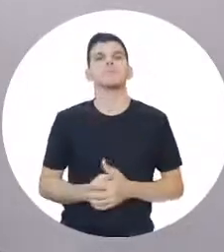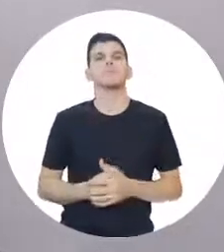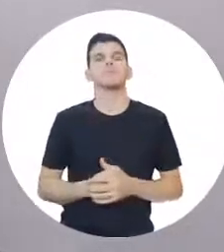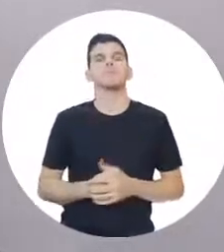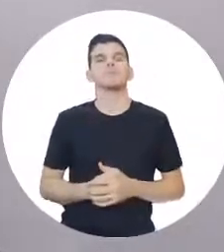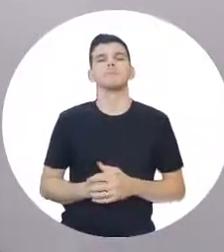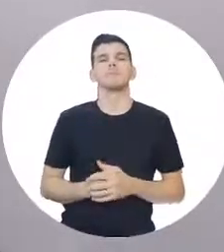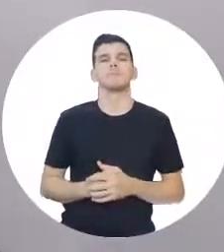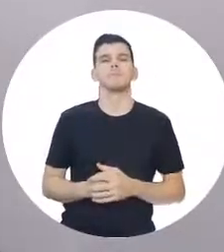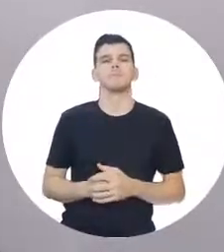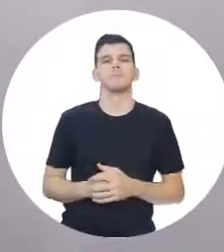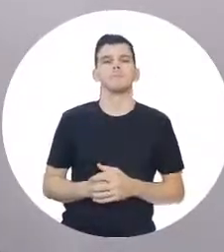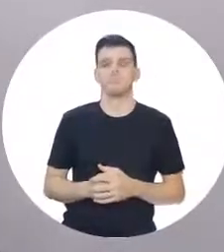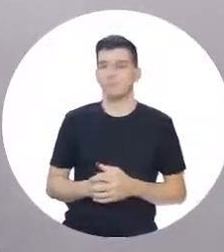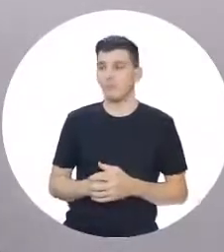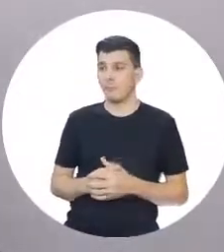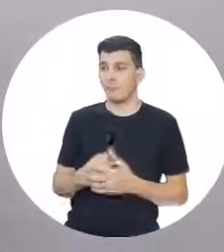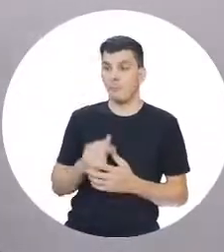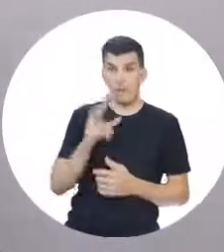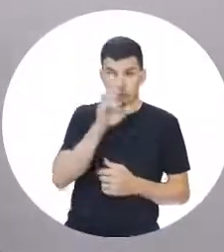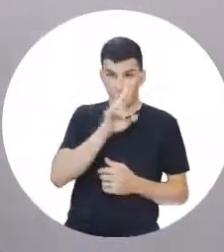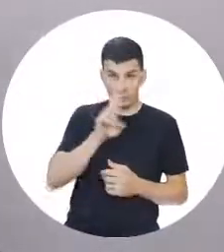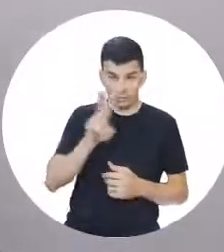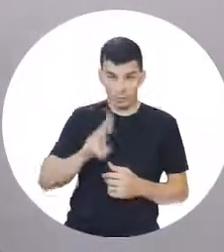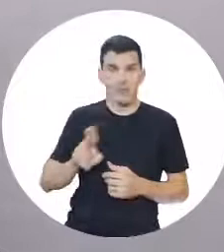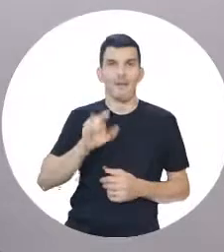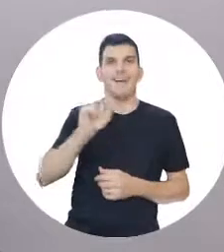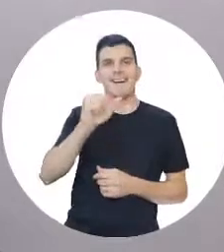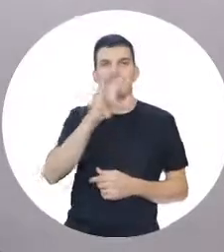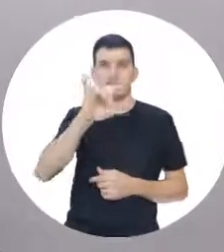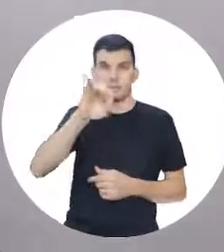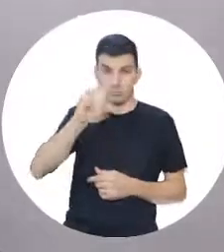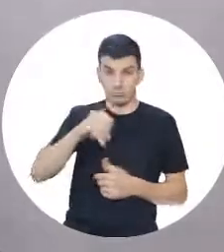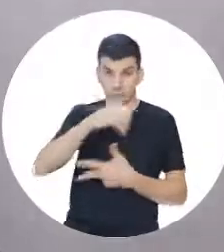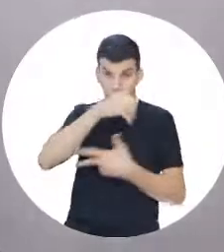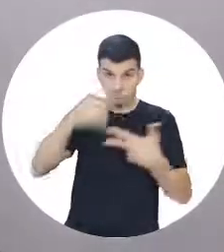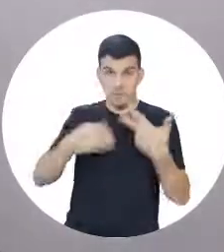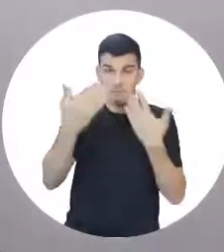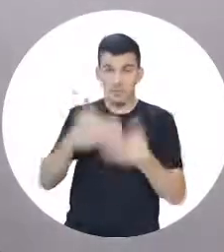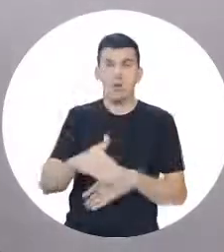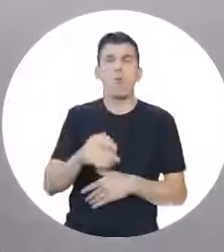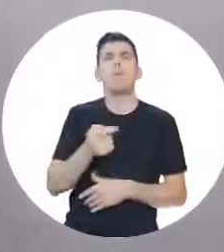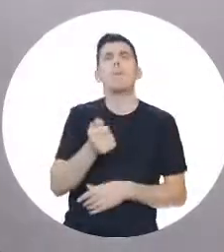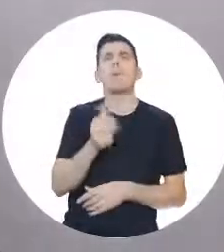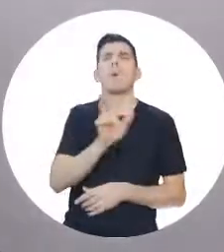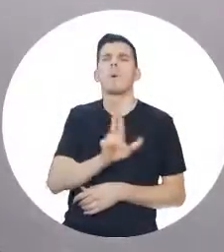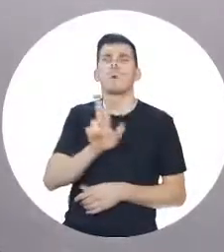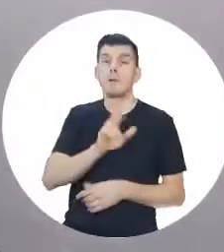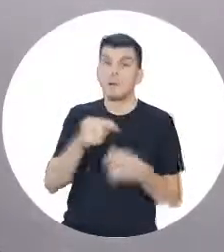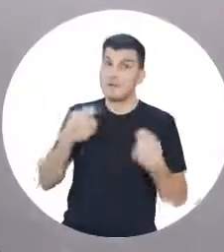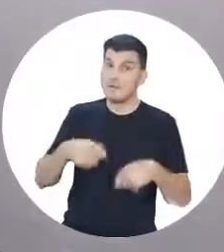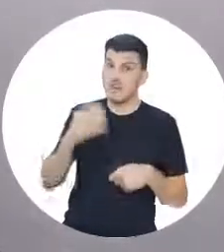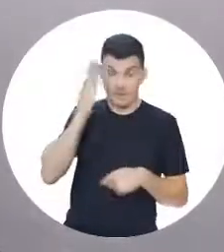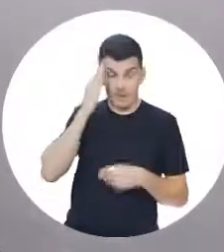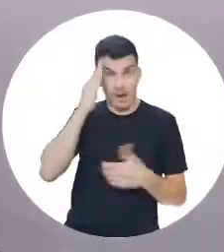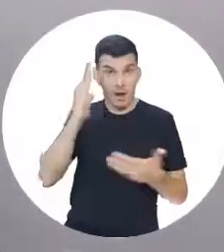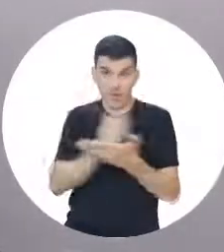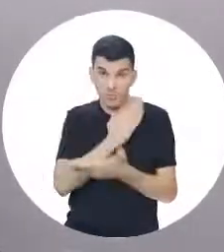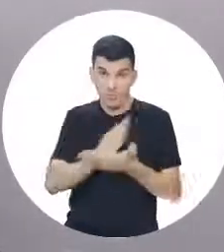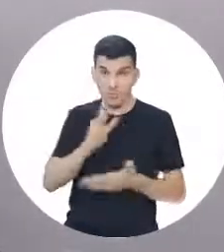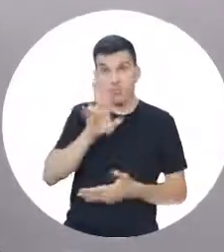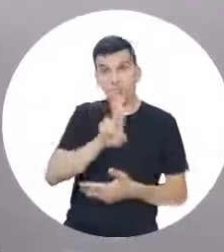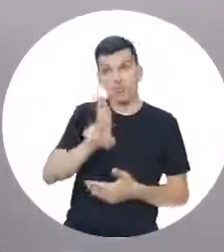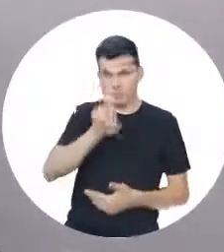nomes. Tudo bem? A nomenclatura de ácidos a nível de Enem não é muito utilizada. Você precisa saber o